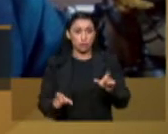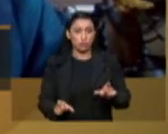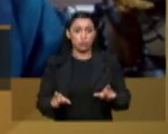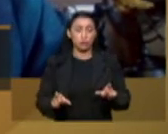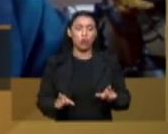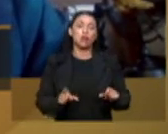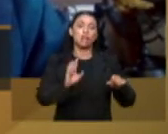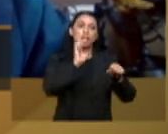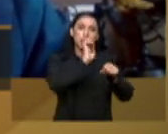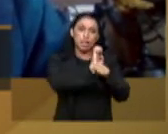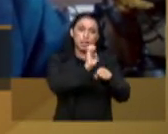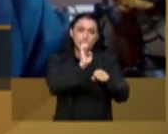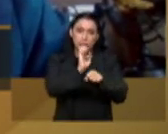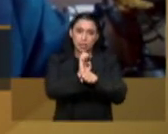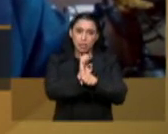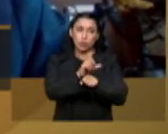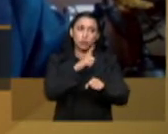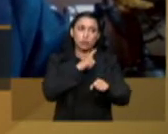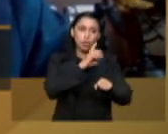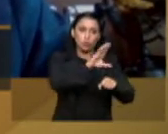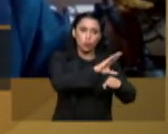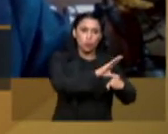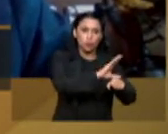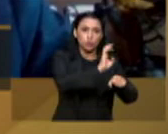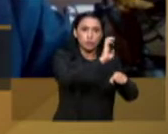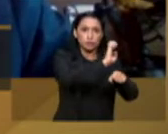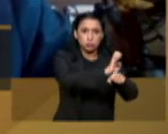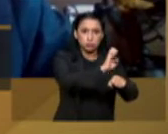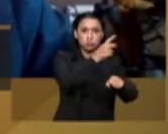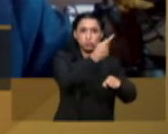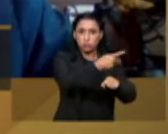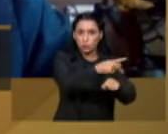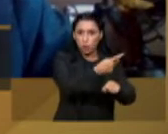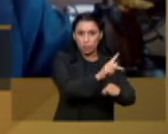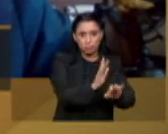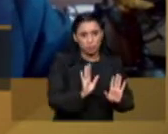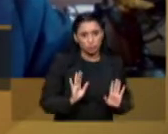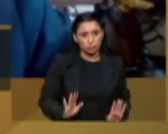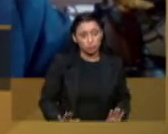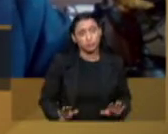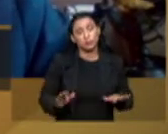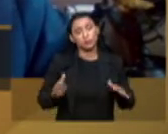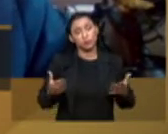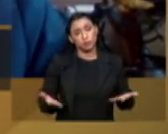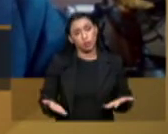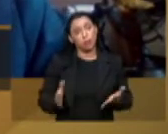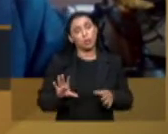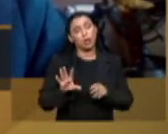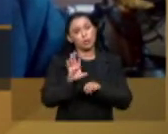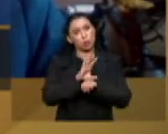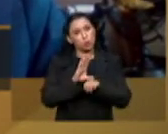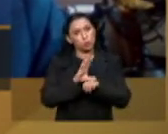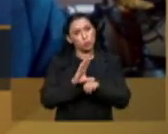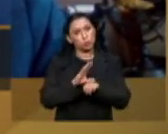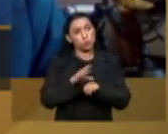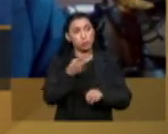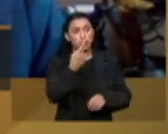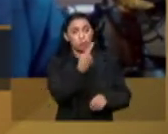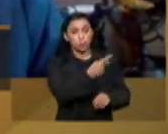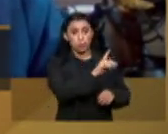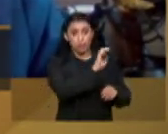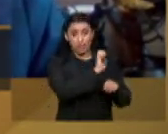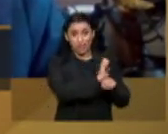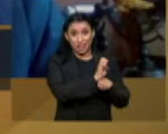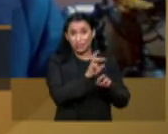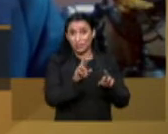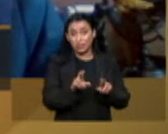cada Estado existe uma Constituição. E, aliás, Constituição que muitas vezes se diferencia